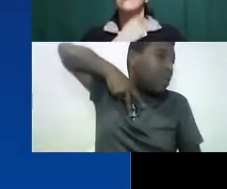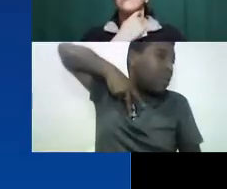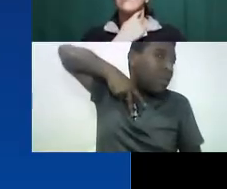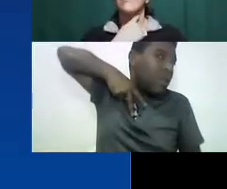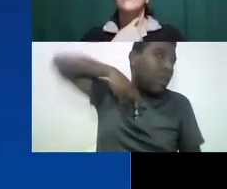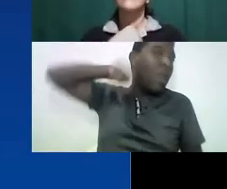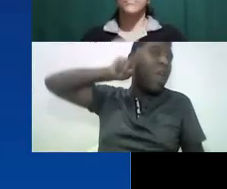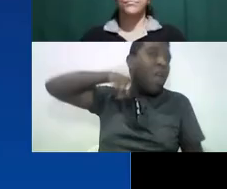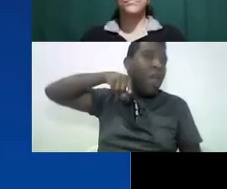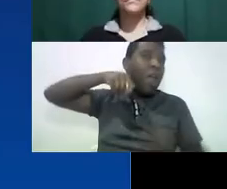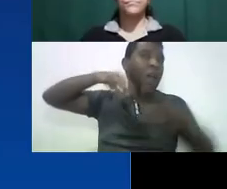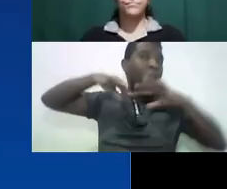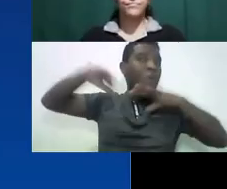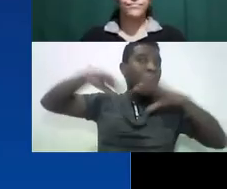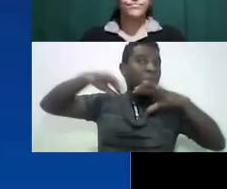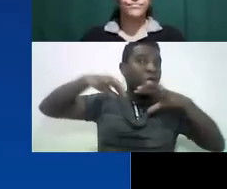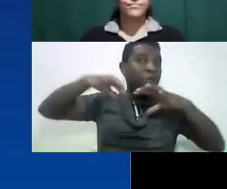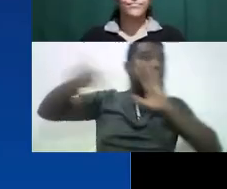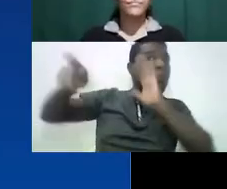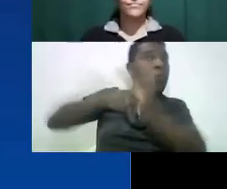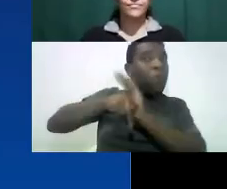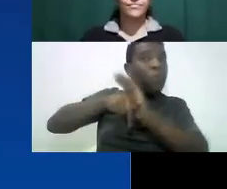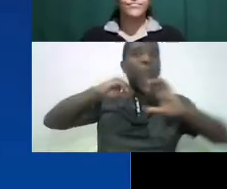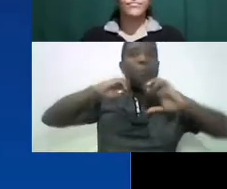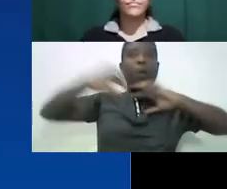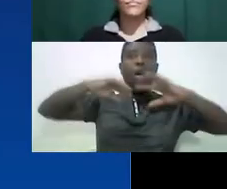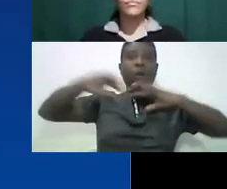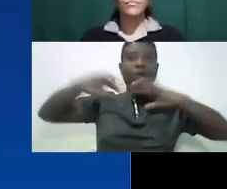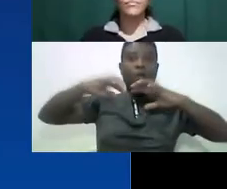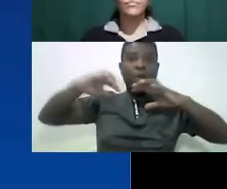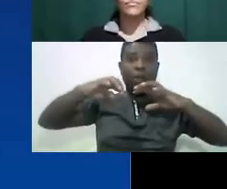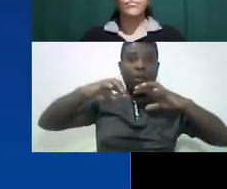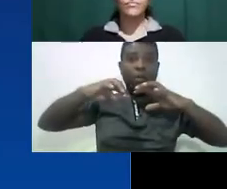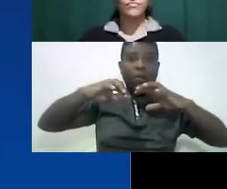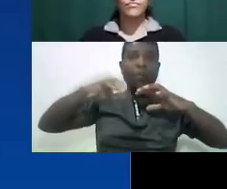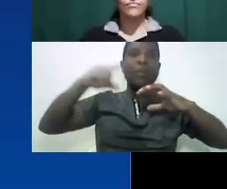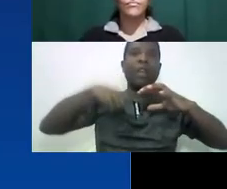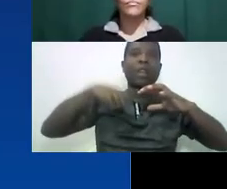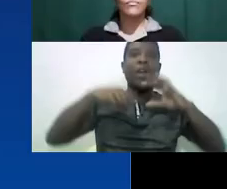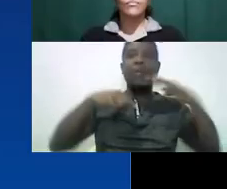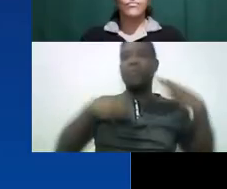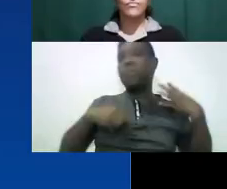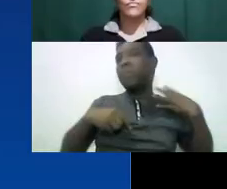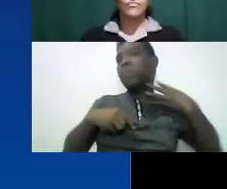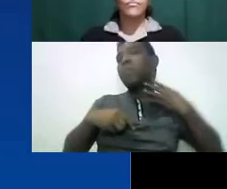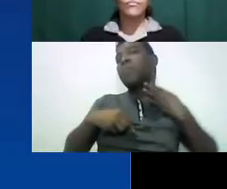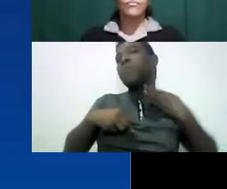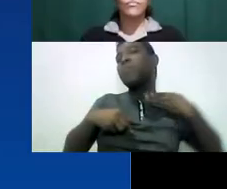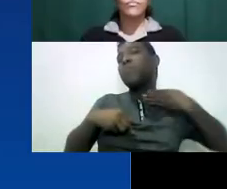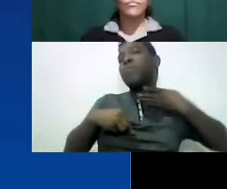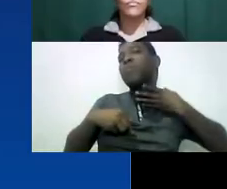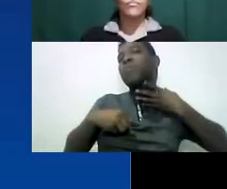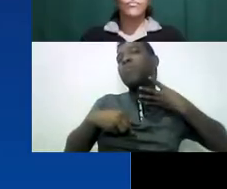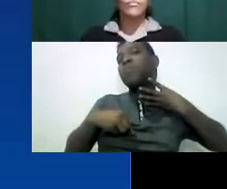nós temos os escalenos e o longo do pescoço. São músculos também responsáveis pela flexão da